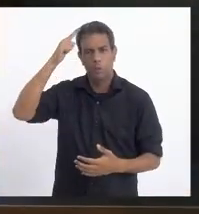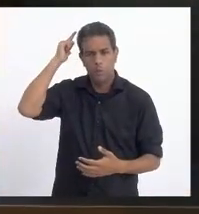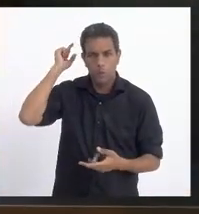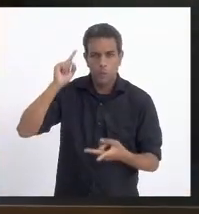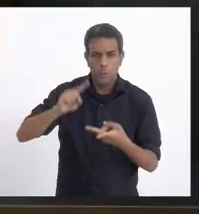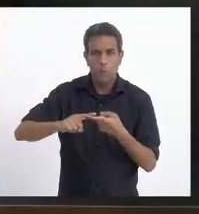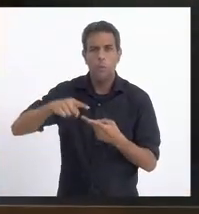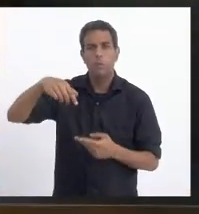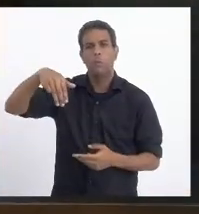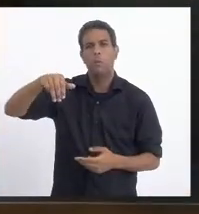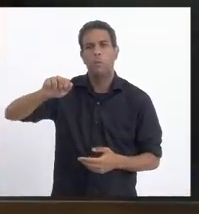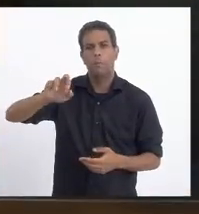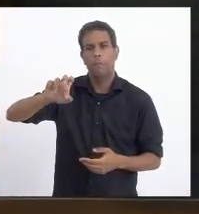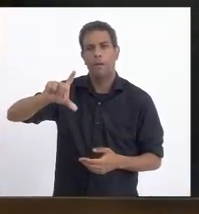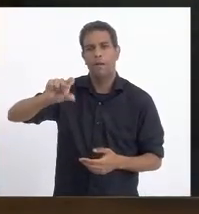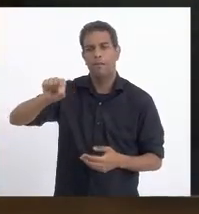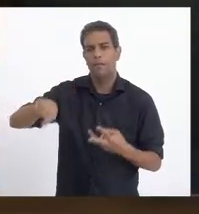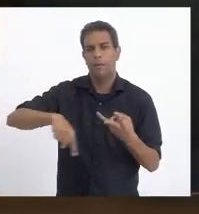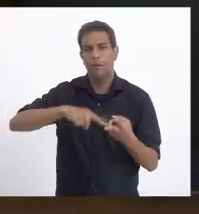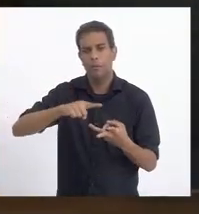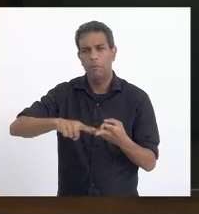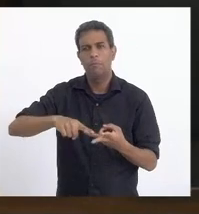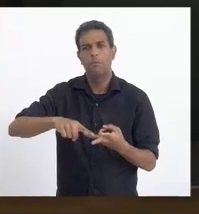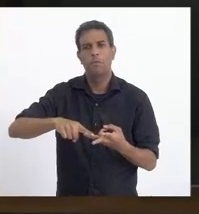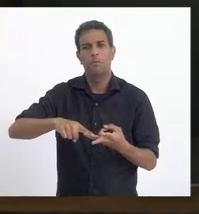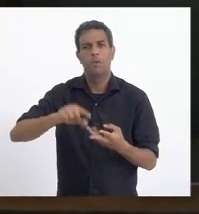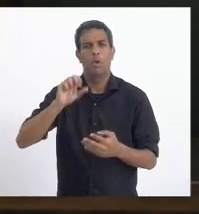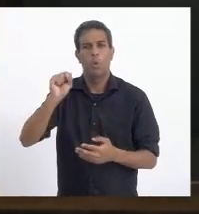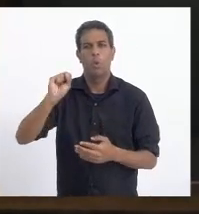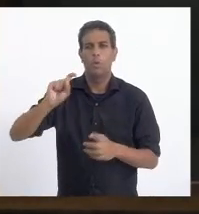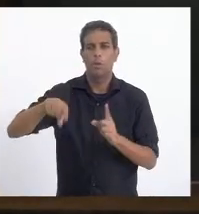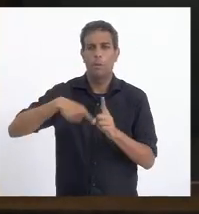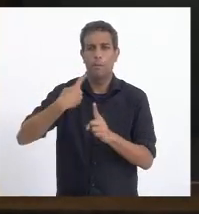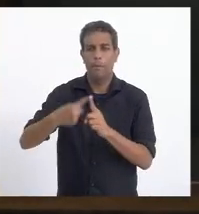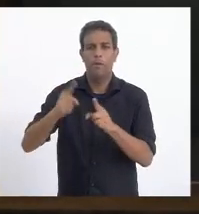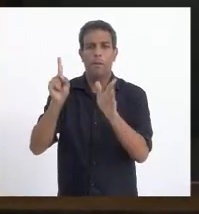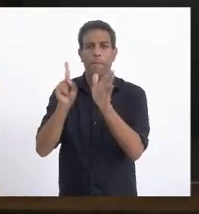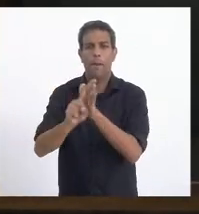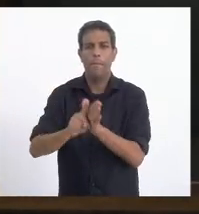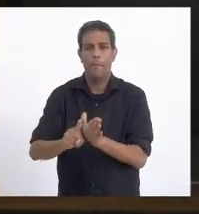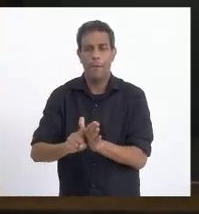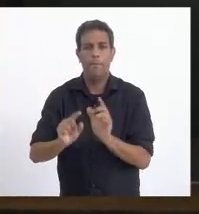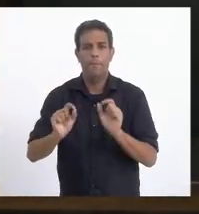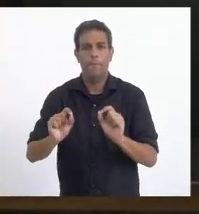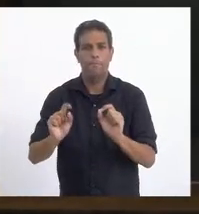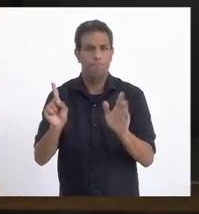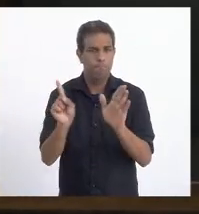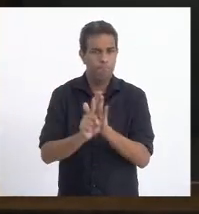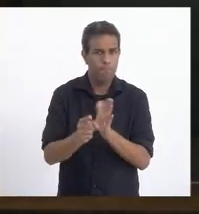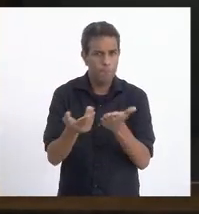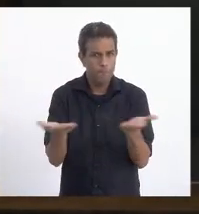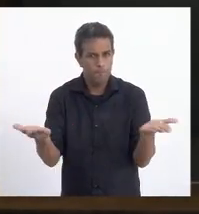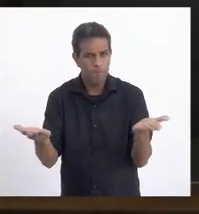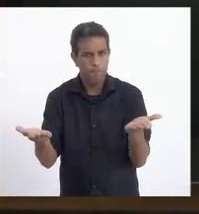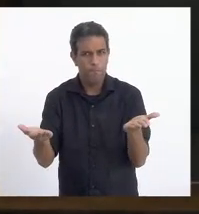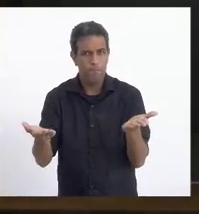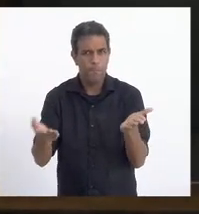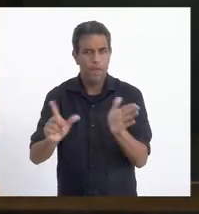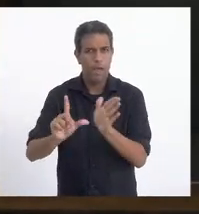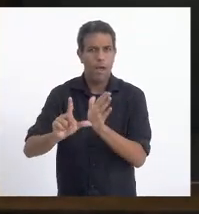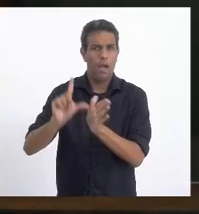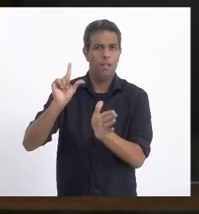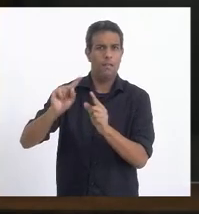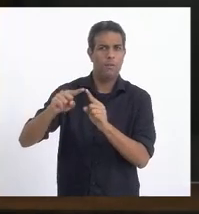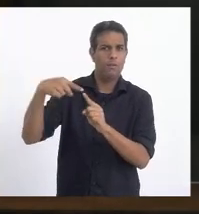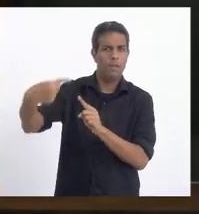Marcelo seu dinheiro Márcio Gualberto Eu tenho oito inscritos das categorias perguntas vocês eles querem falar